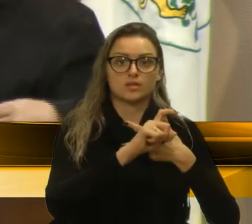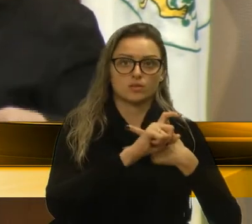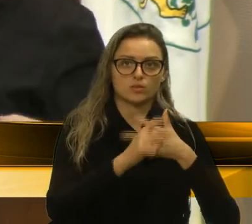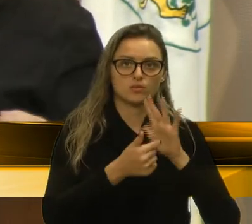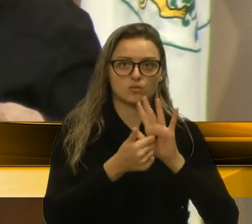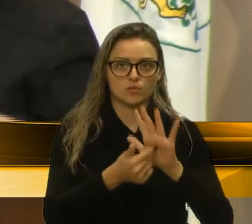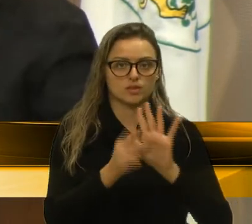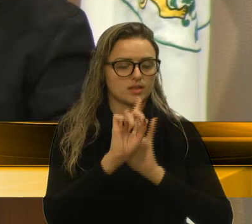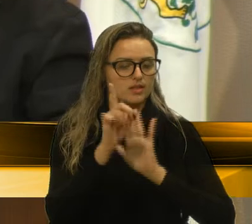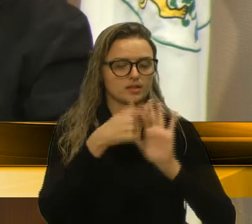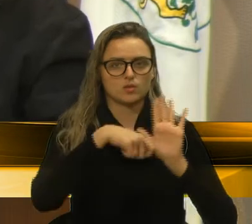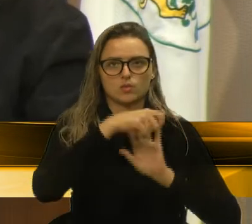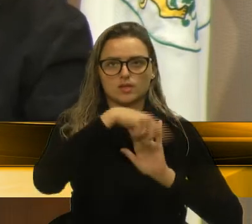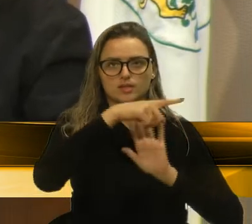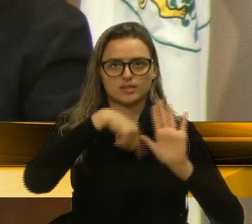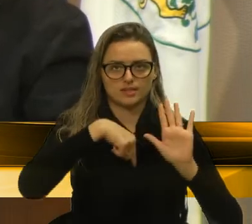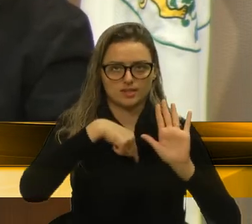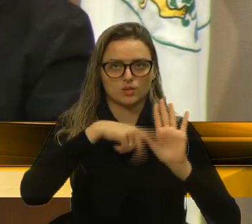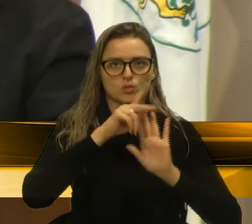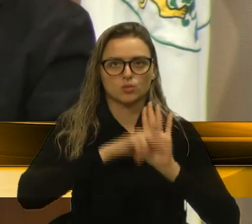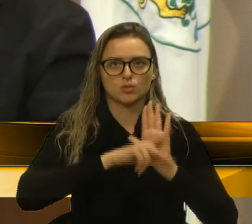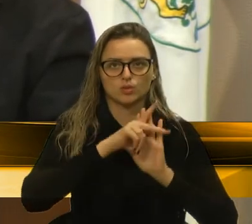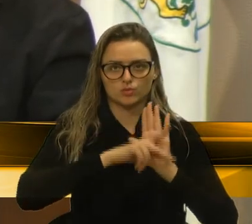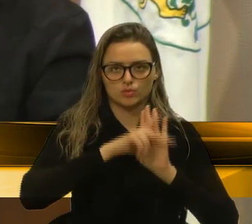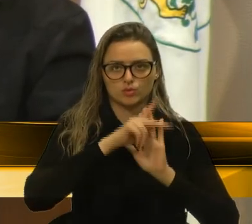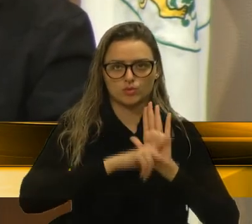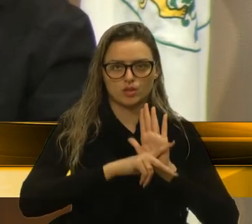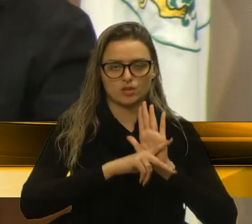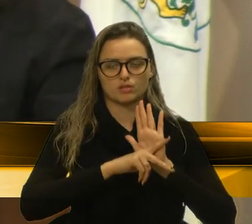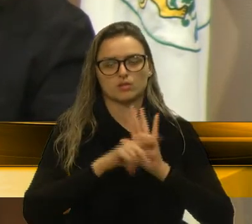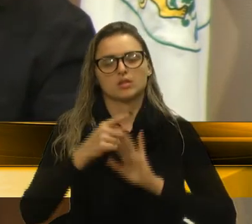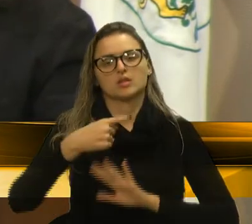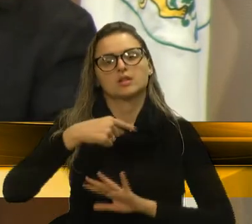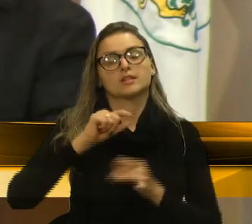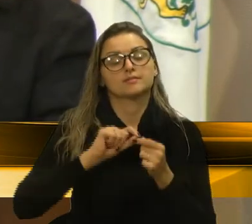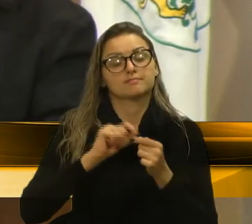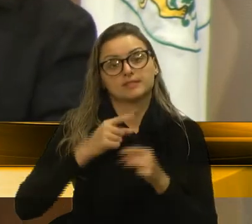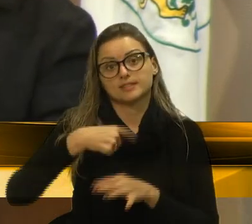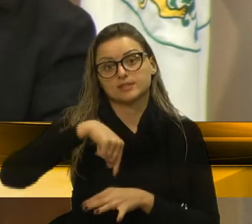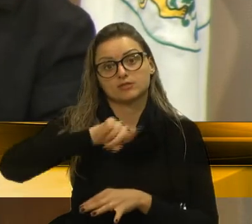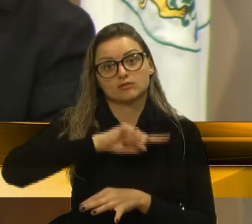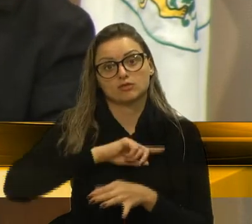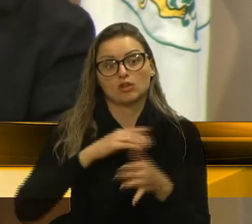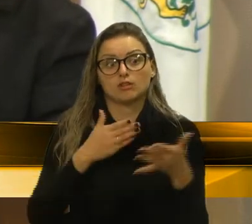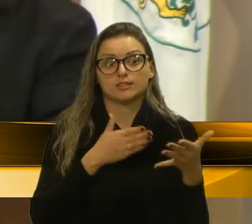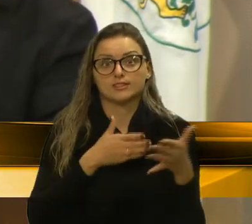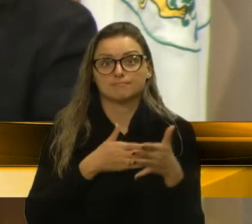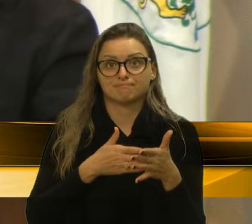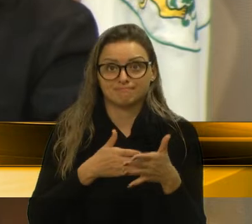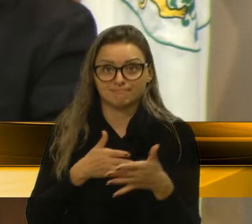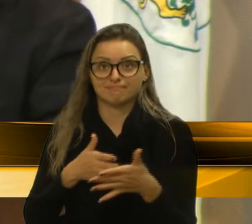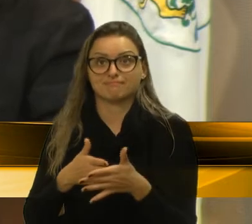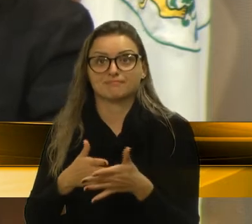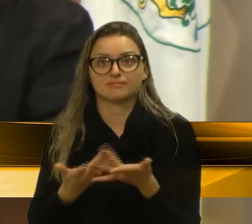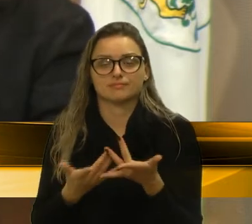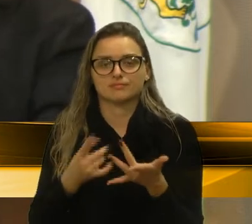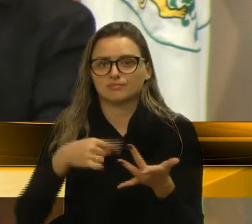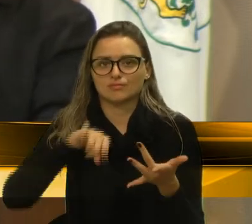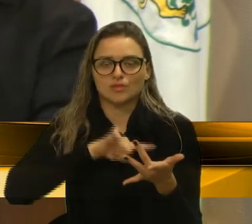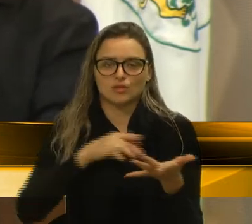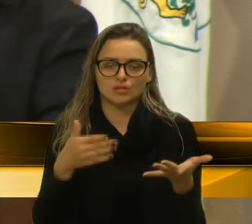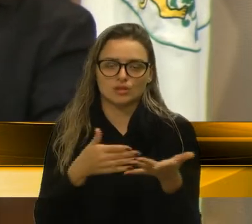o veto total ao projeto, nos colocou, sem dúvida nenhuma, num brete, que nos